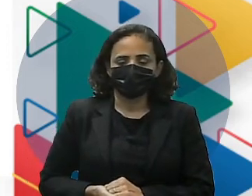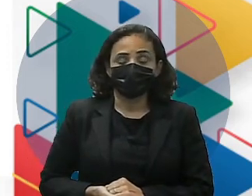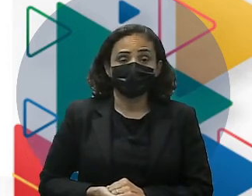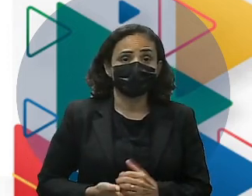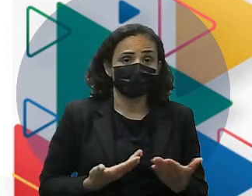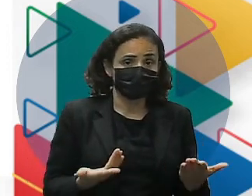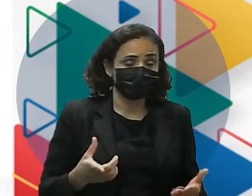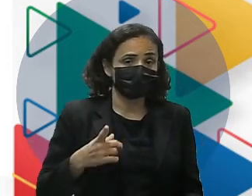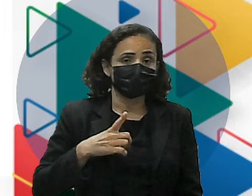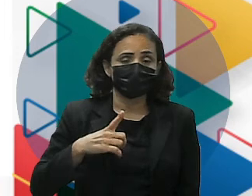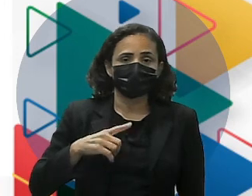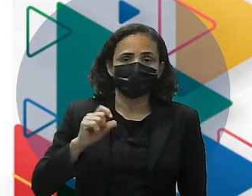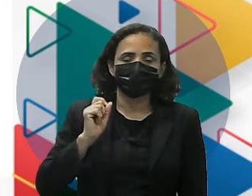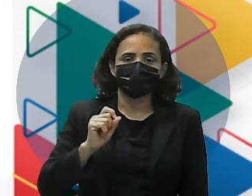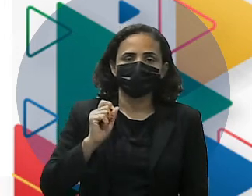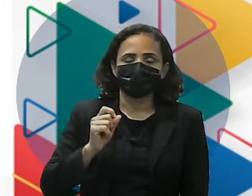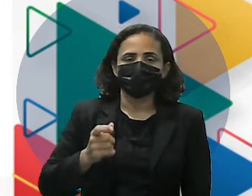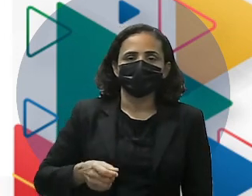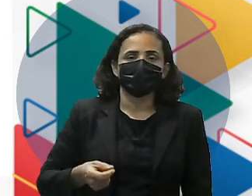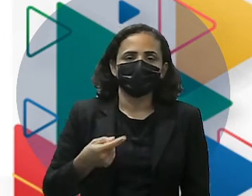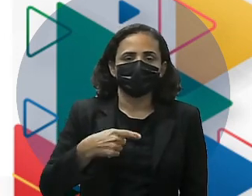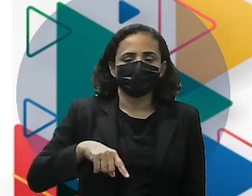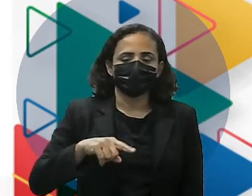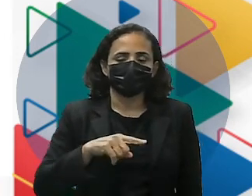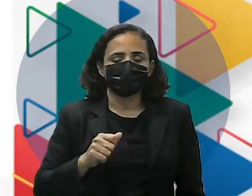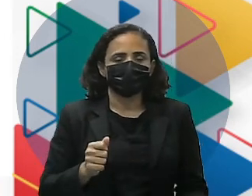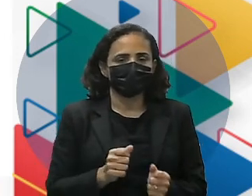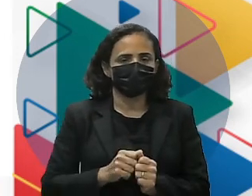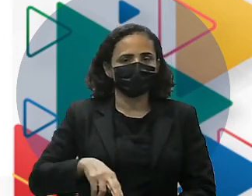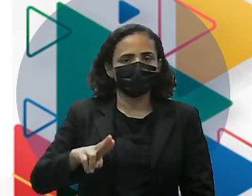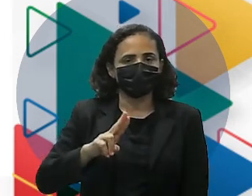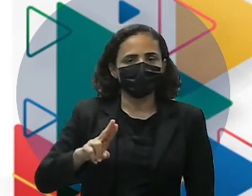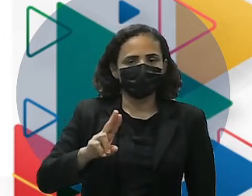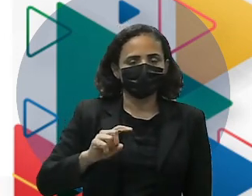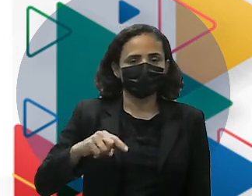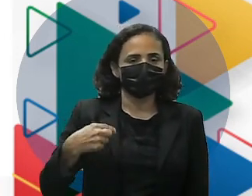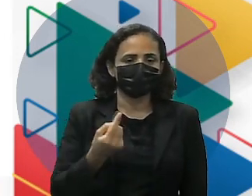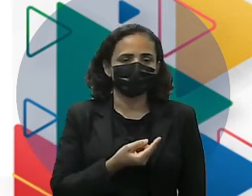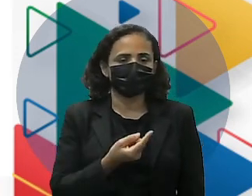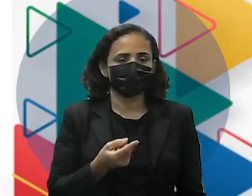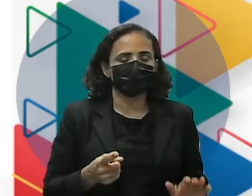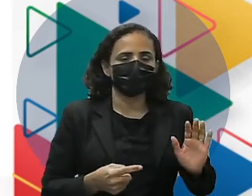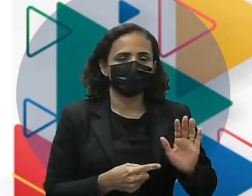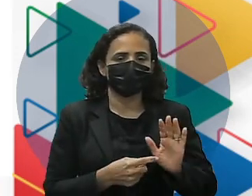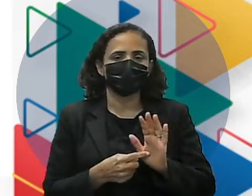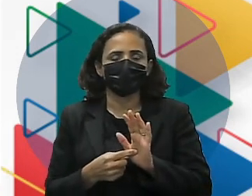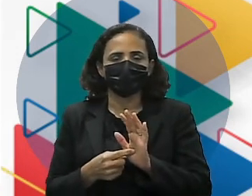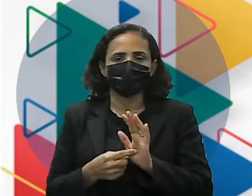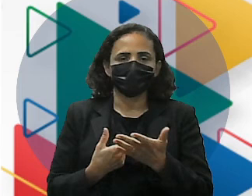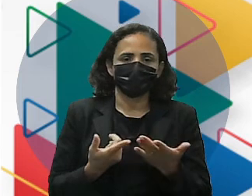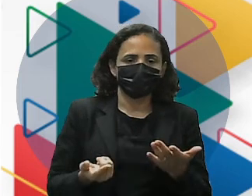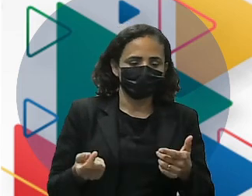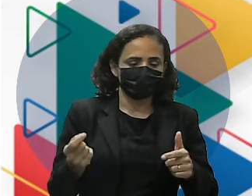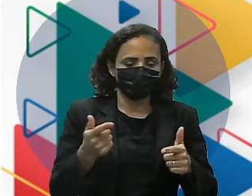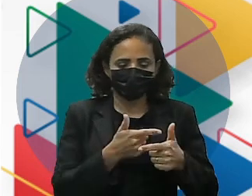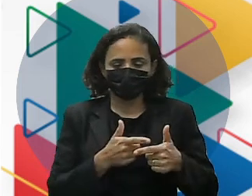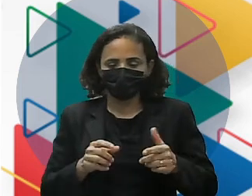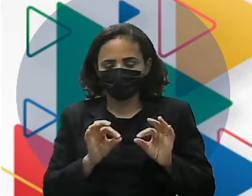Então, eu tenho aí 210 kWh de consumo. Então, eu tenho que representar esse consumo através da linha